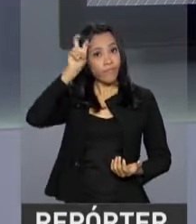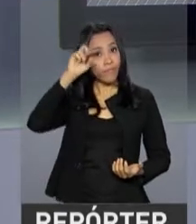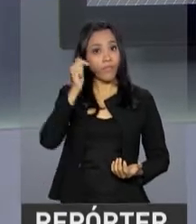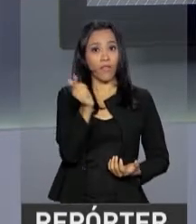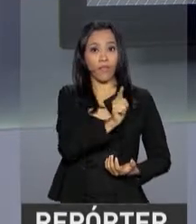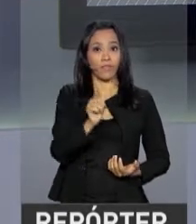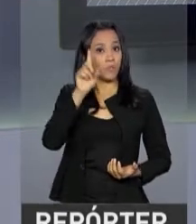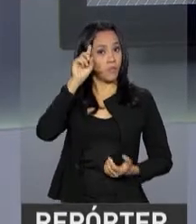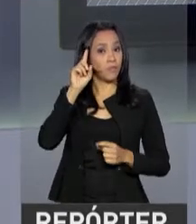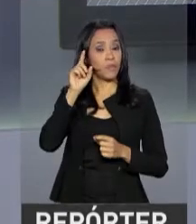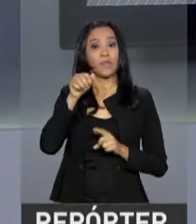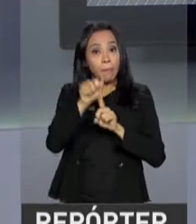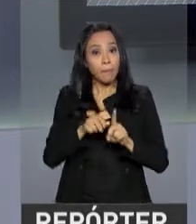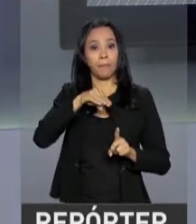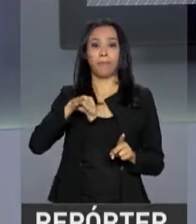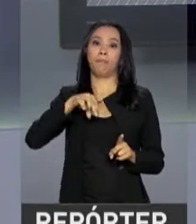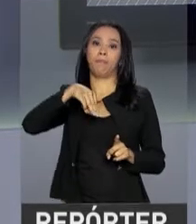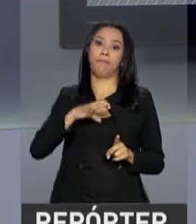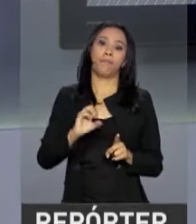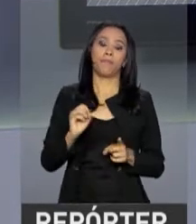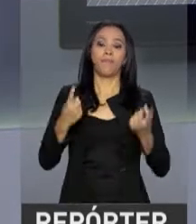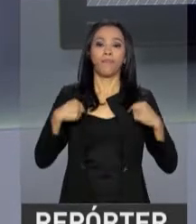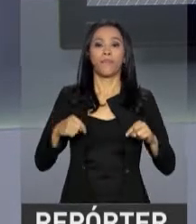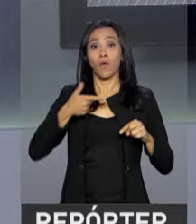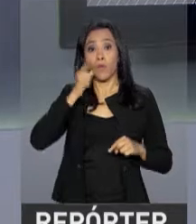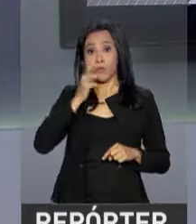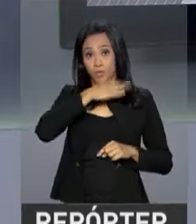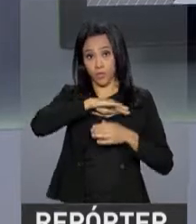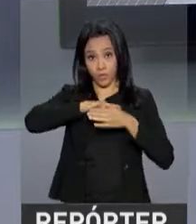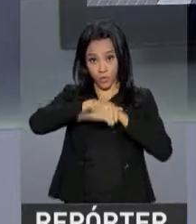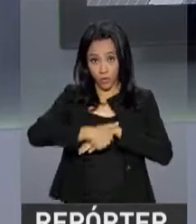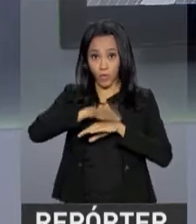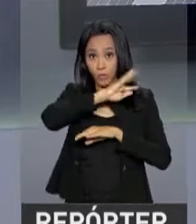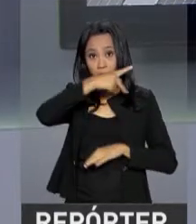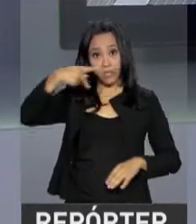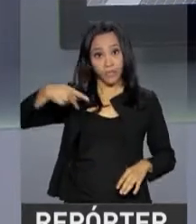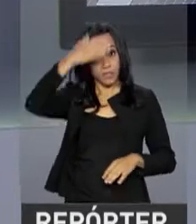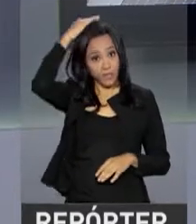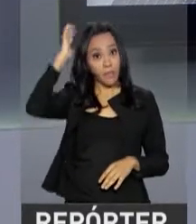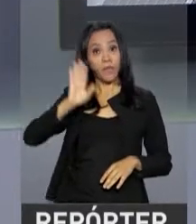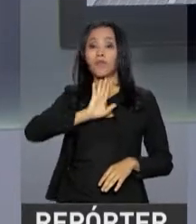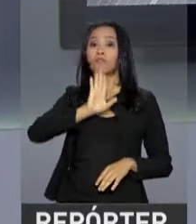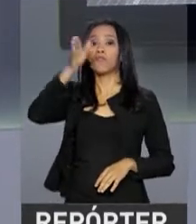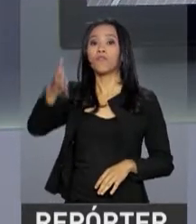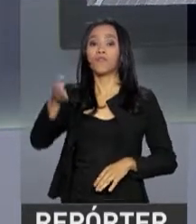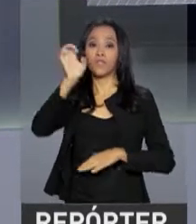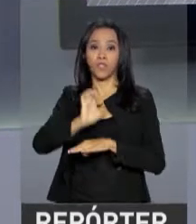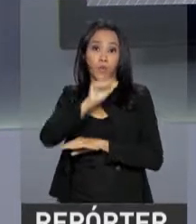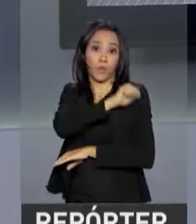de março o presidente michel temer visitou ontem à noite o centro integrado de comando e controle do rio o